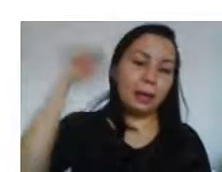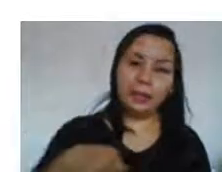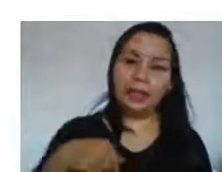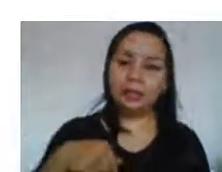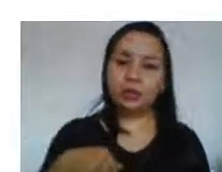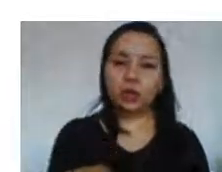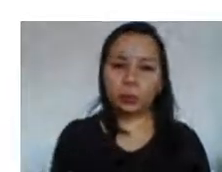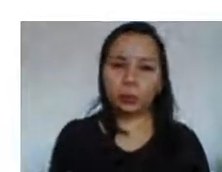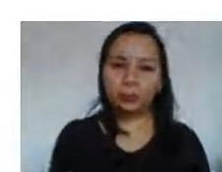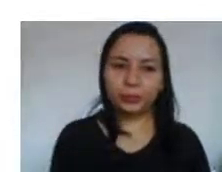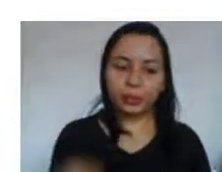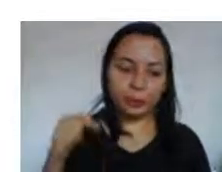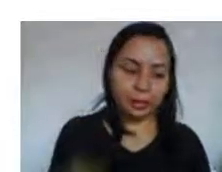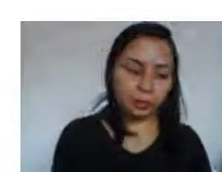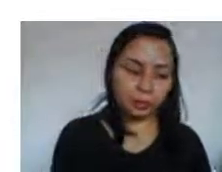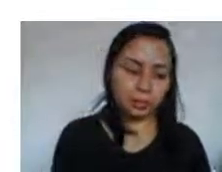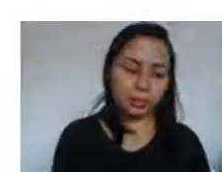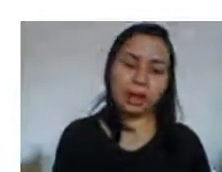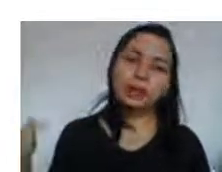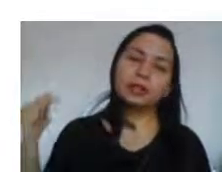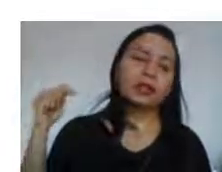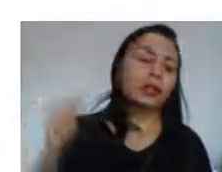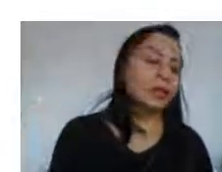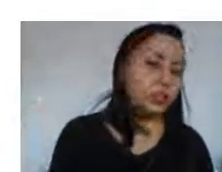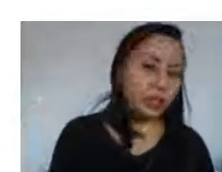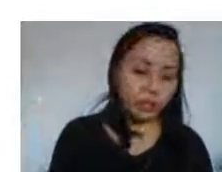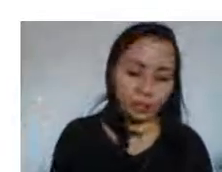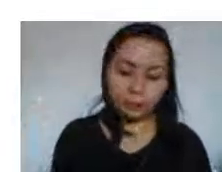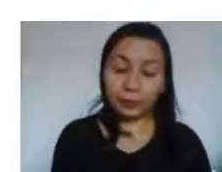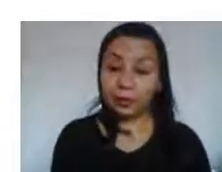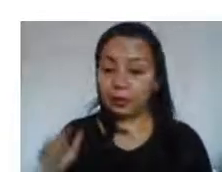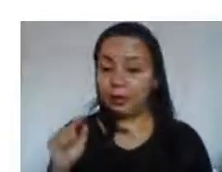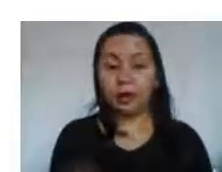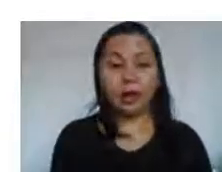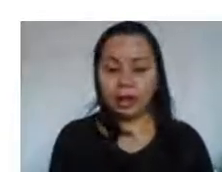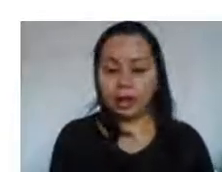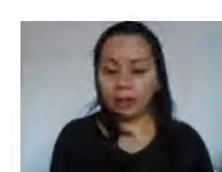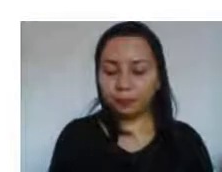pegar esse tópico de campanhas publicitárias,